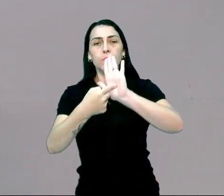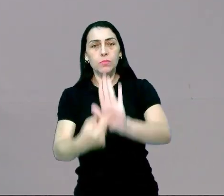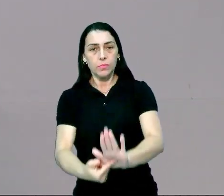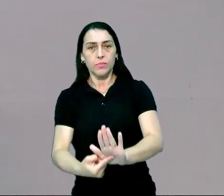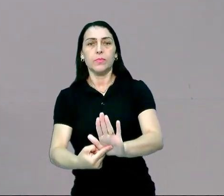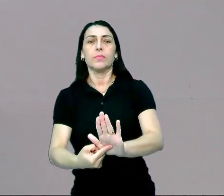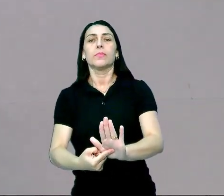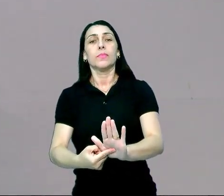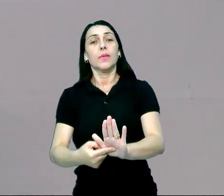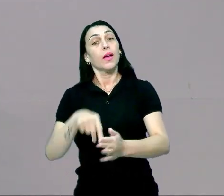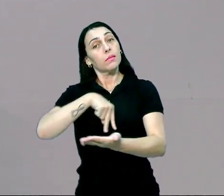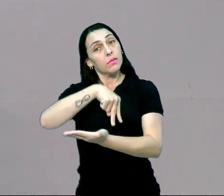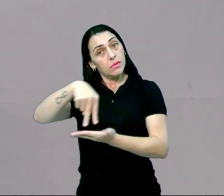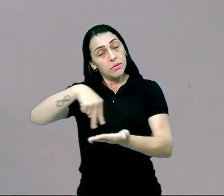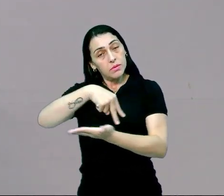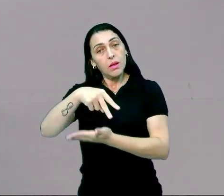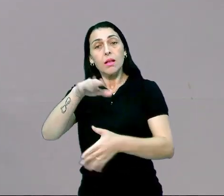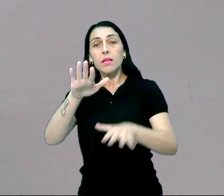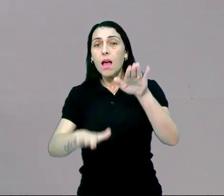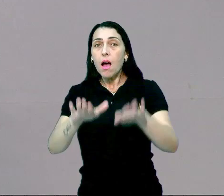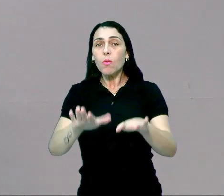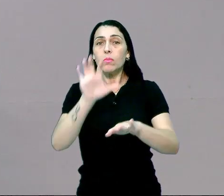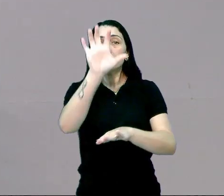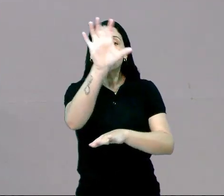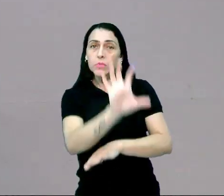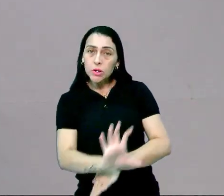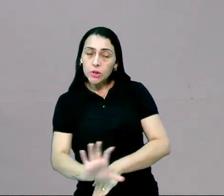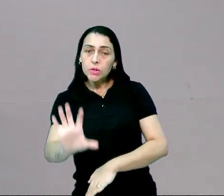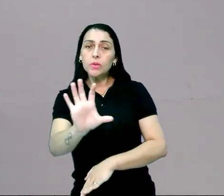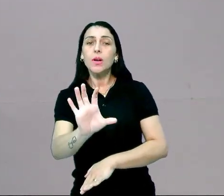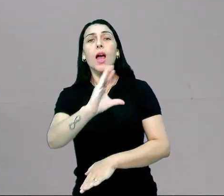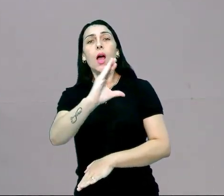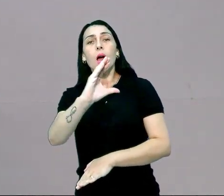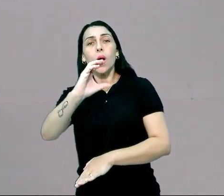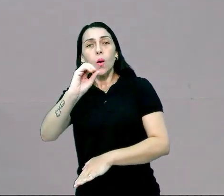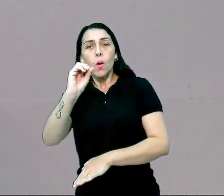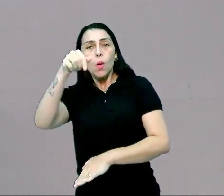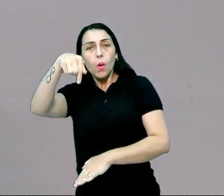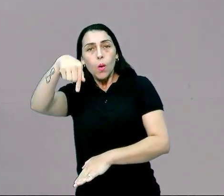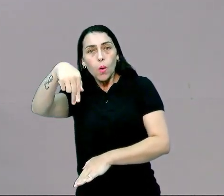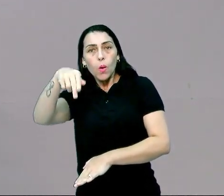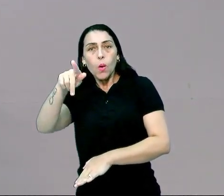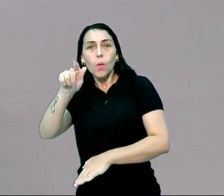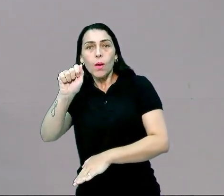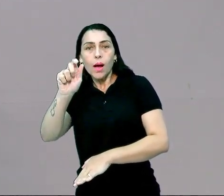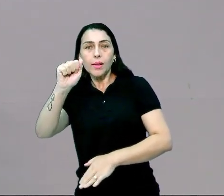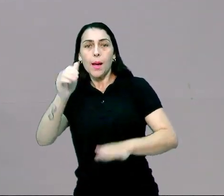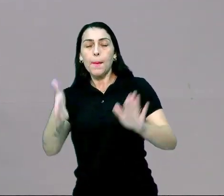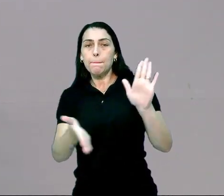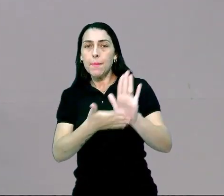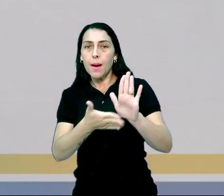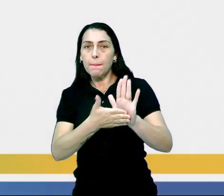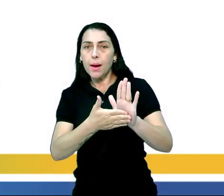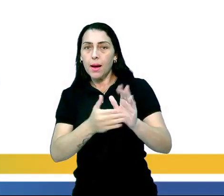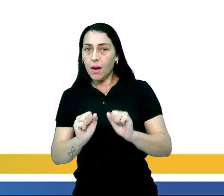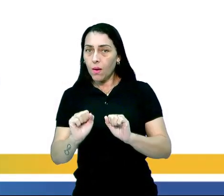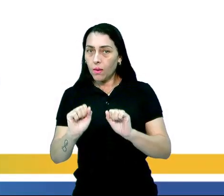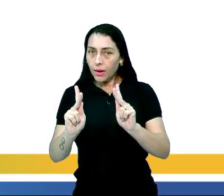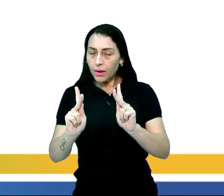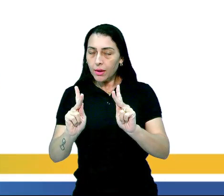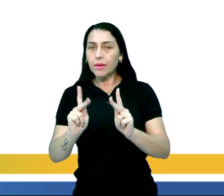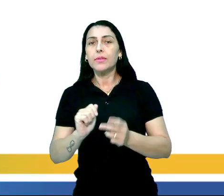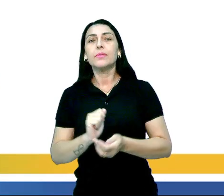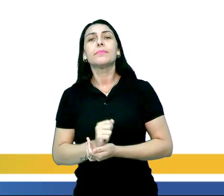apresentou aspectos da dança de determinadas regiões. E uma delas é a Congada, que é lá do Sudeste, só no Olé, beleza?